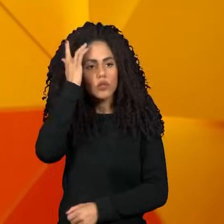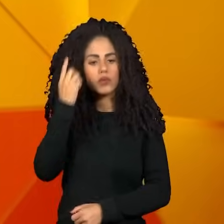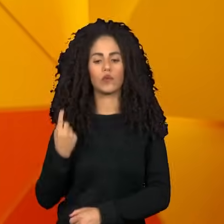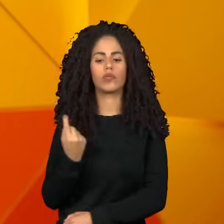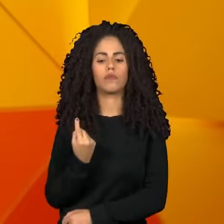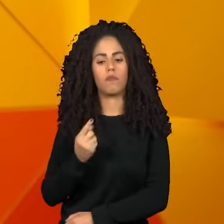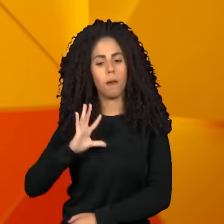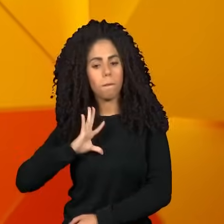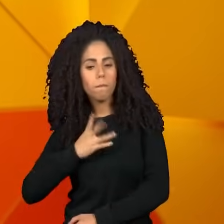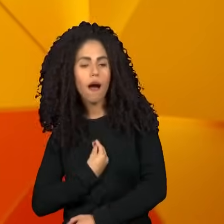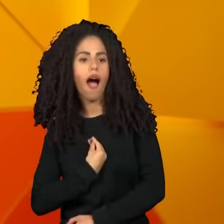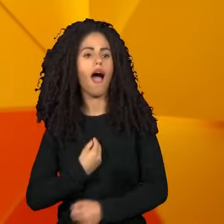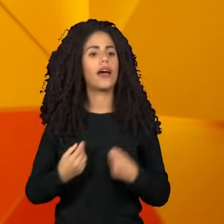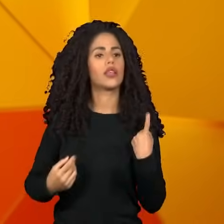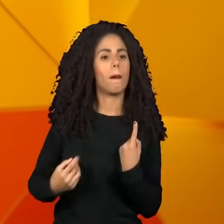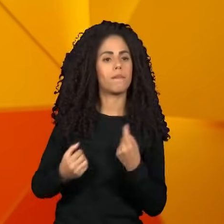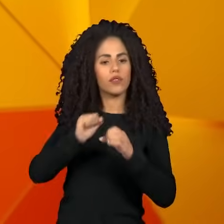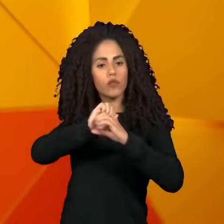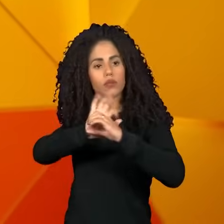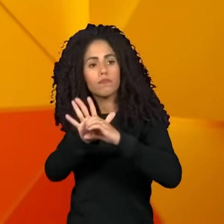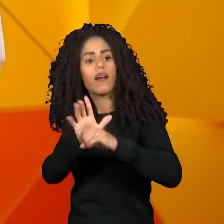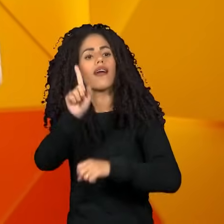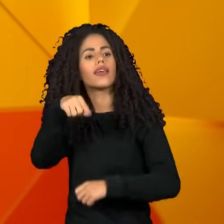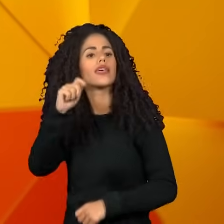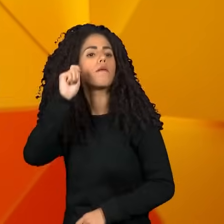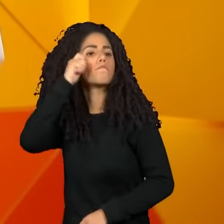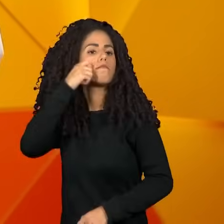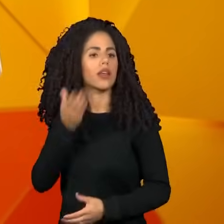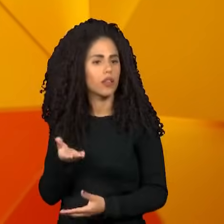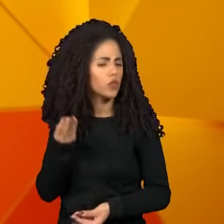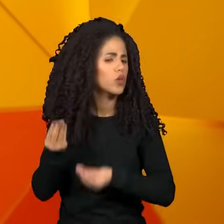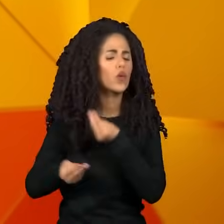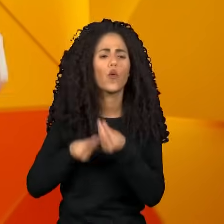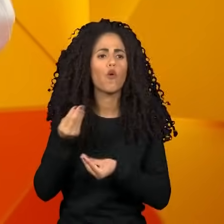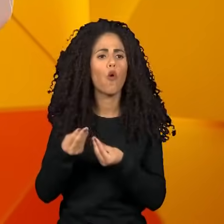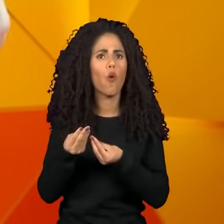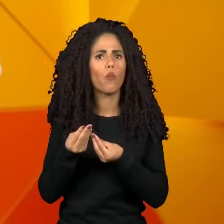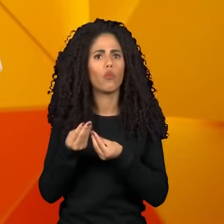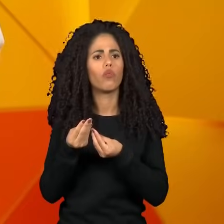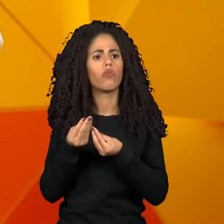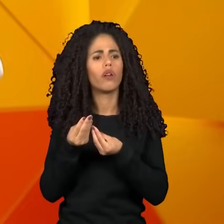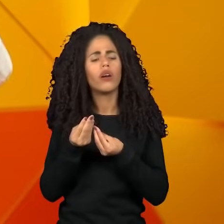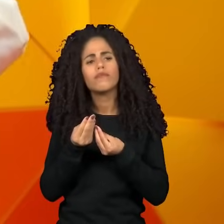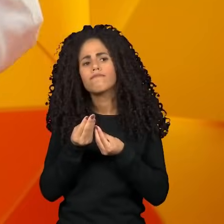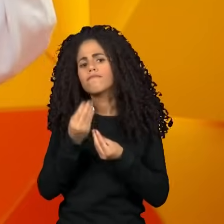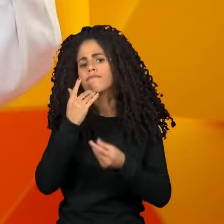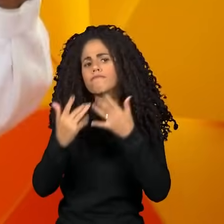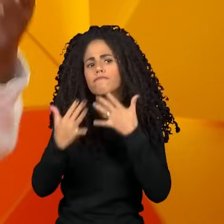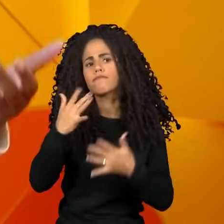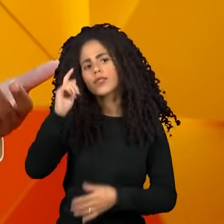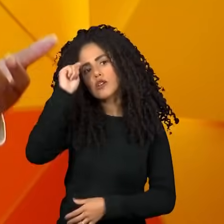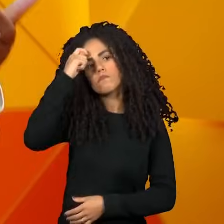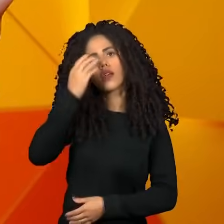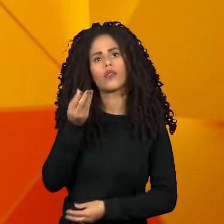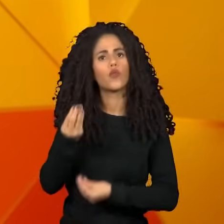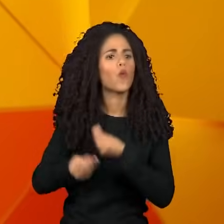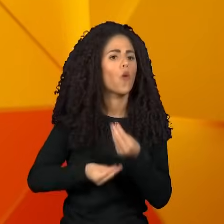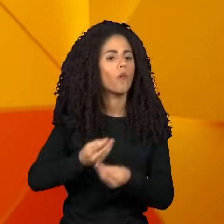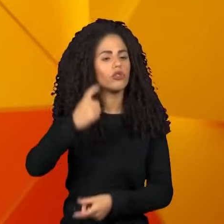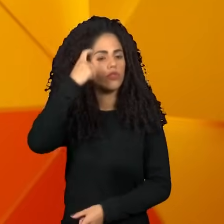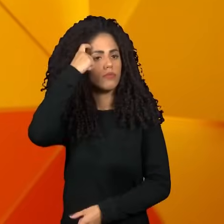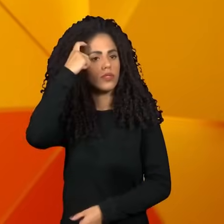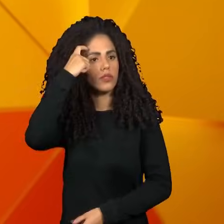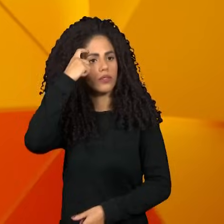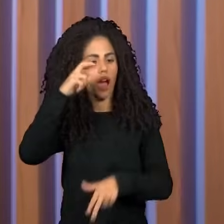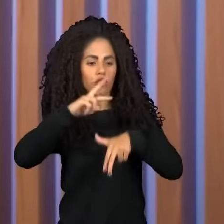trans, das pessoas não binárias, pretas. Essa cor, ela sempre vem antes da gente pensar o